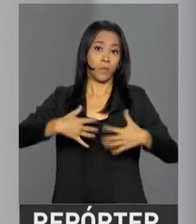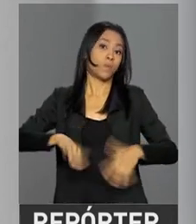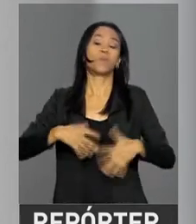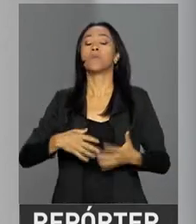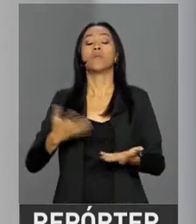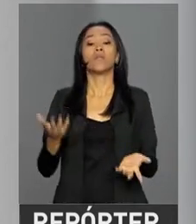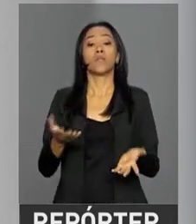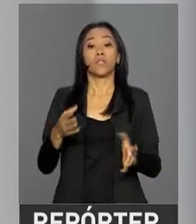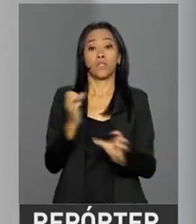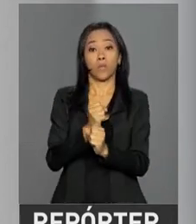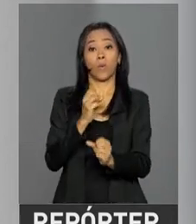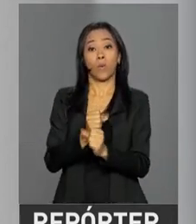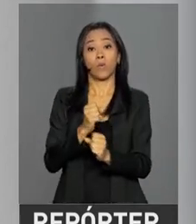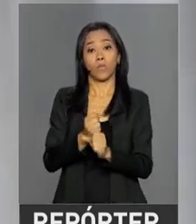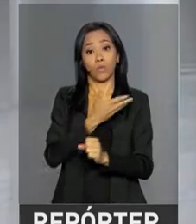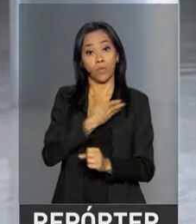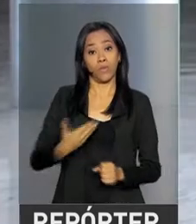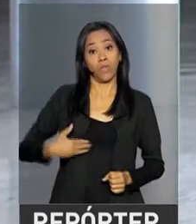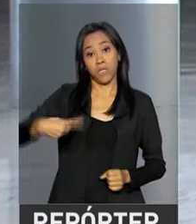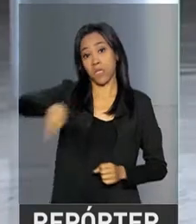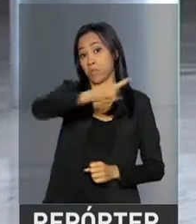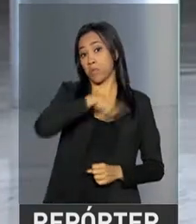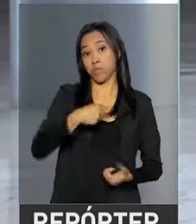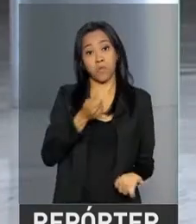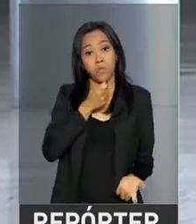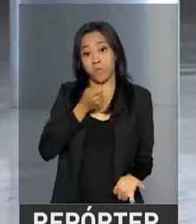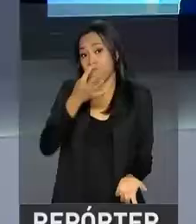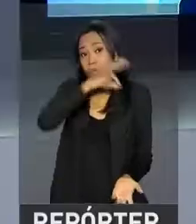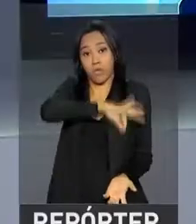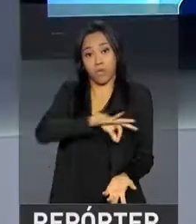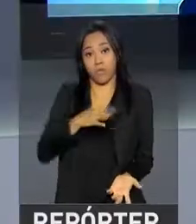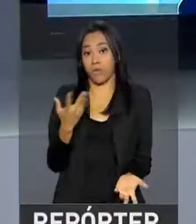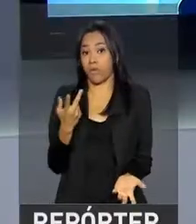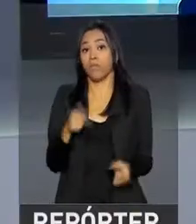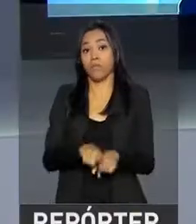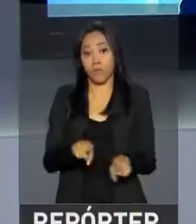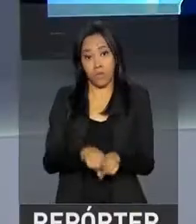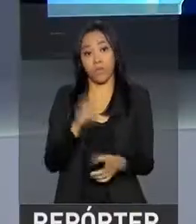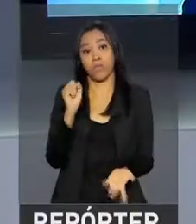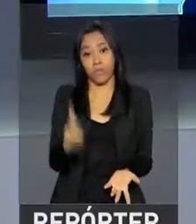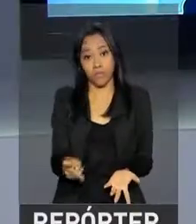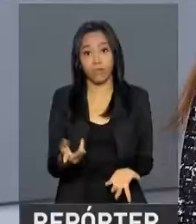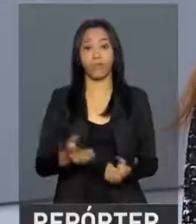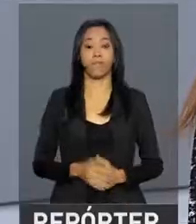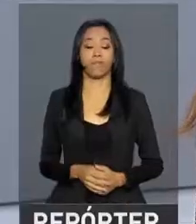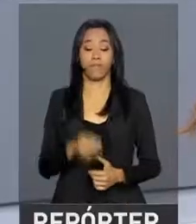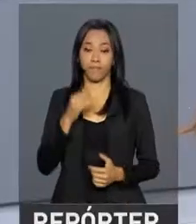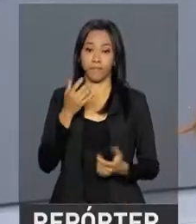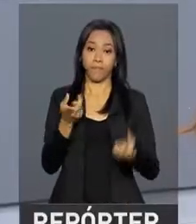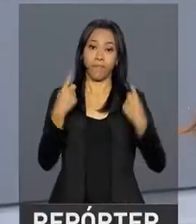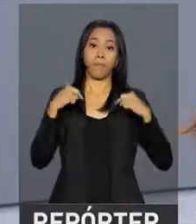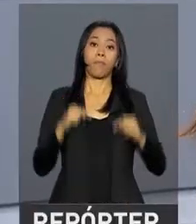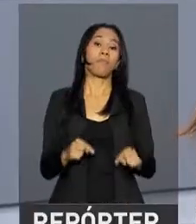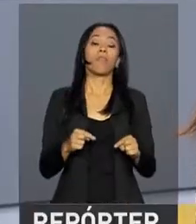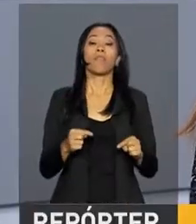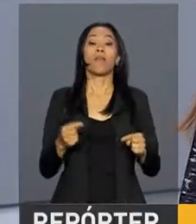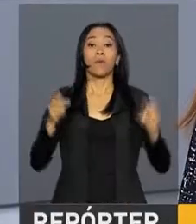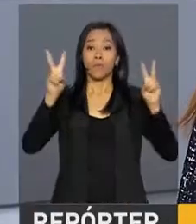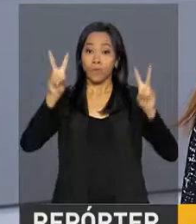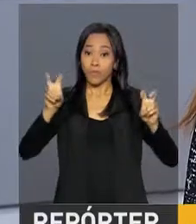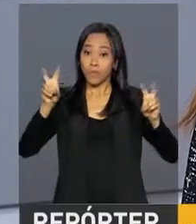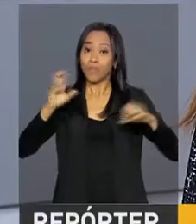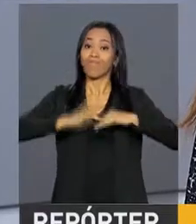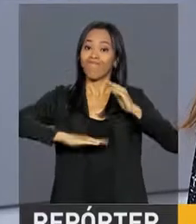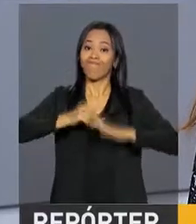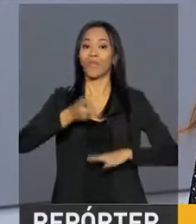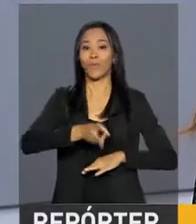salários e benefícios carol é com você cada pelas informações que lhes lopes e o assunto ainda é a previdência porque